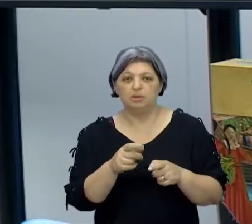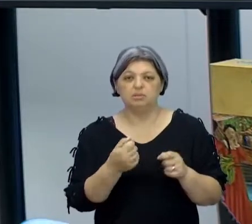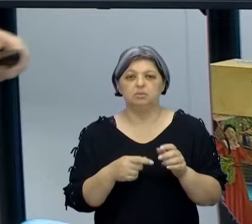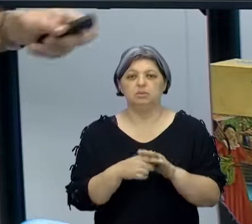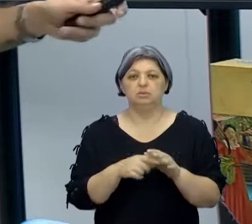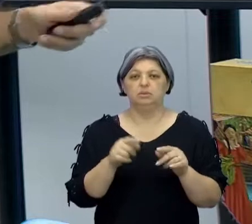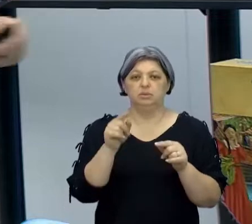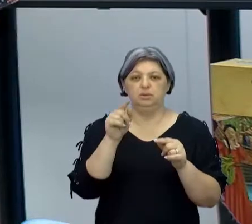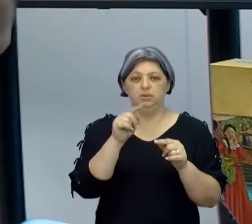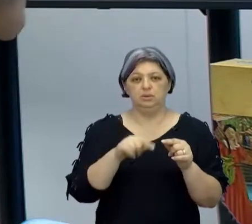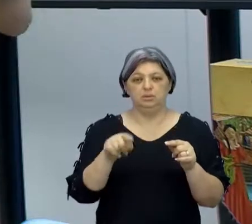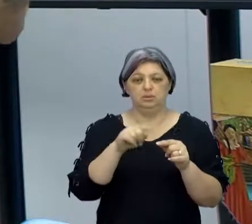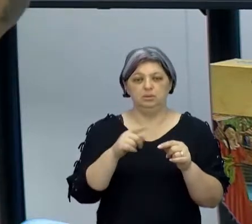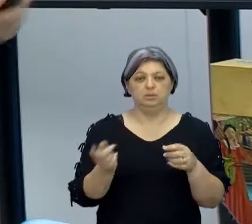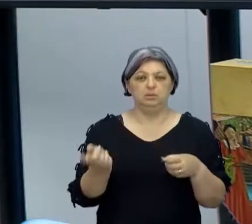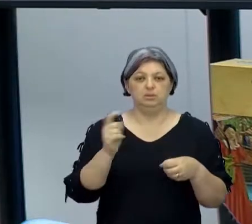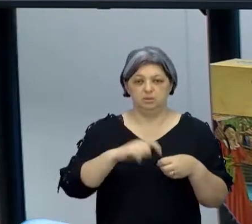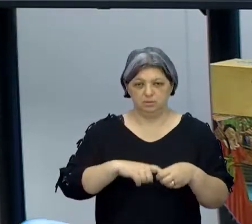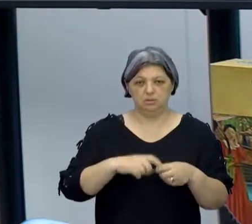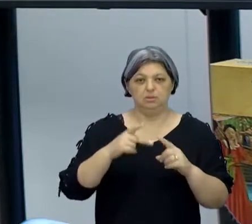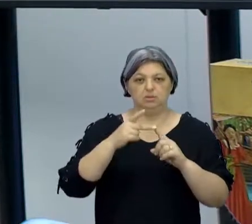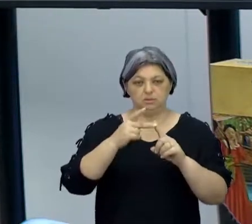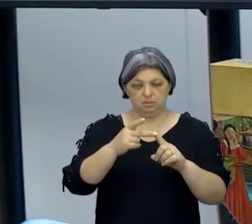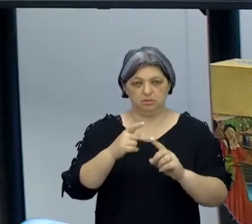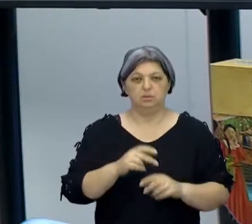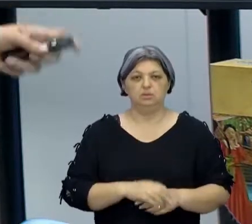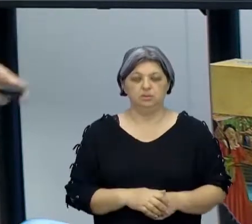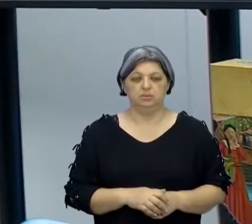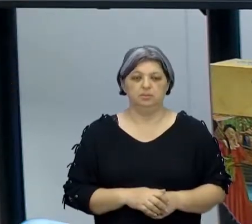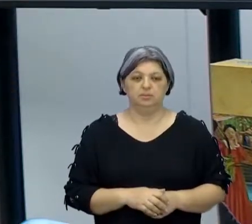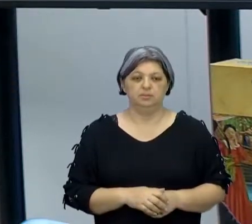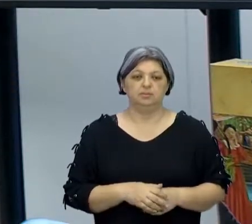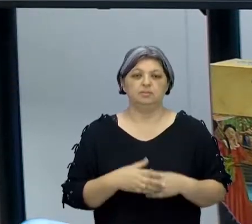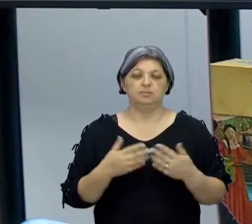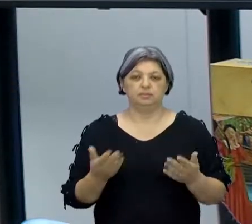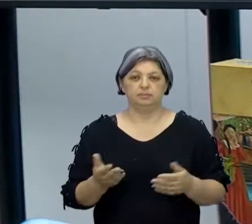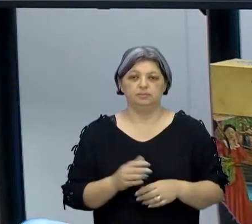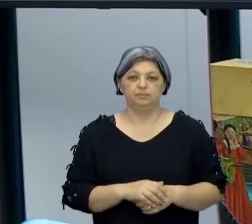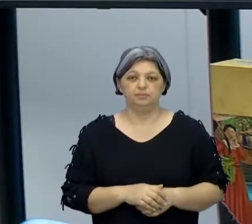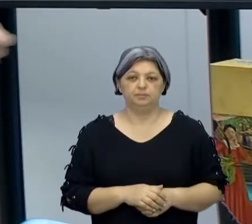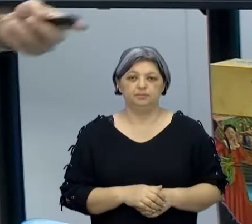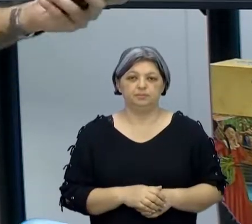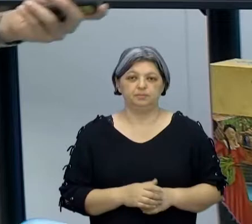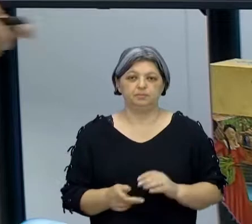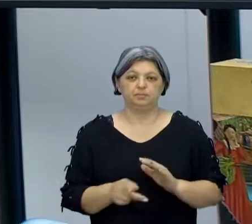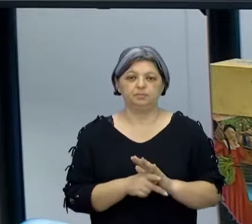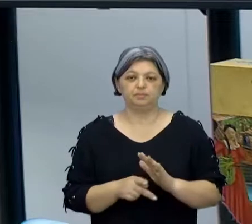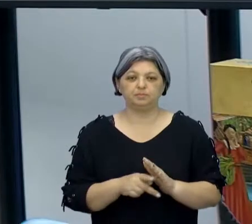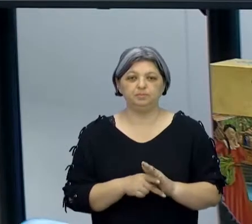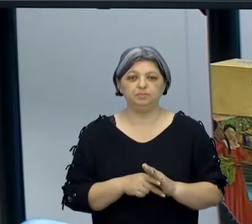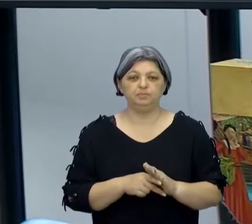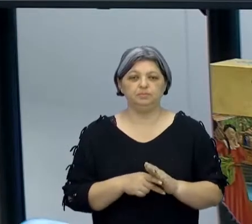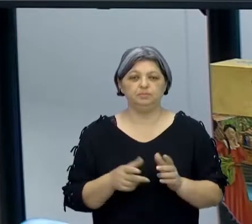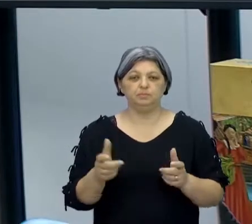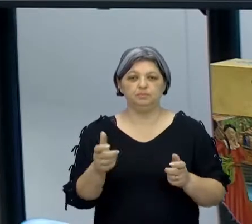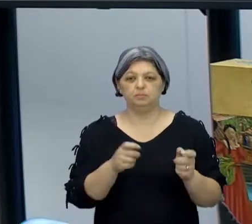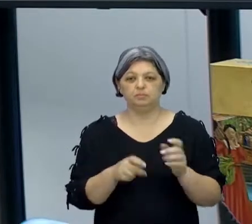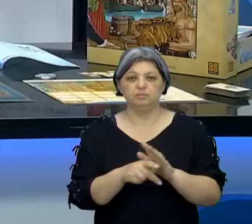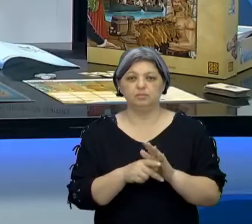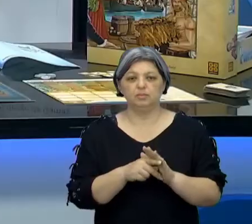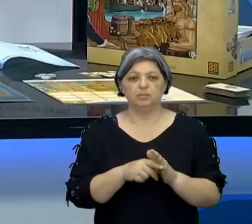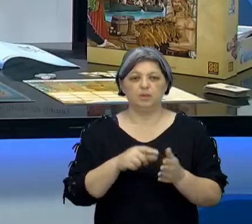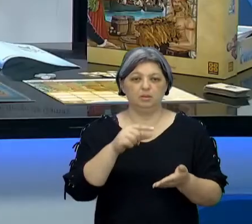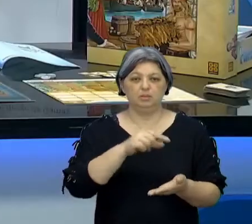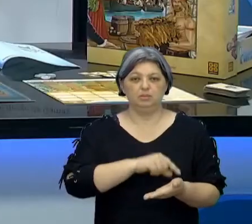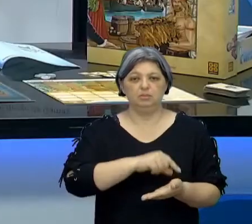bolinha, o seu personagem corre e qualquer coisa nesse sentido. Mas nos jogos de tabuleiro, você tem uma